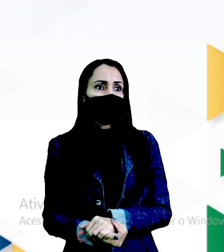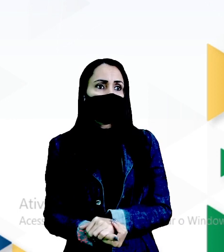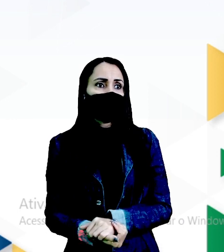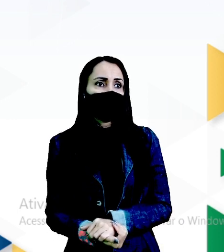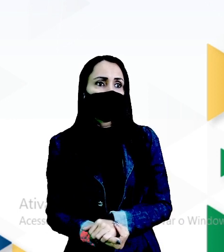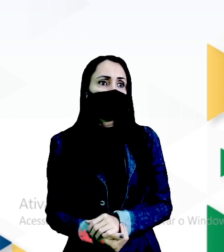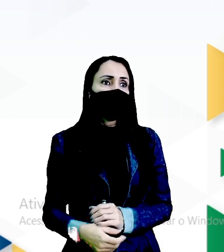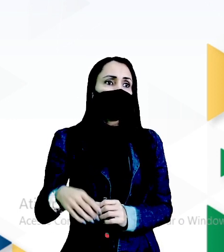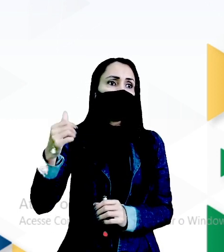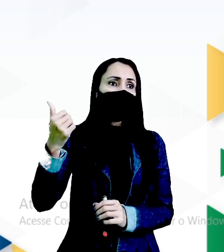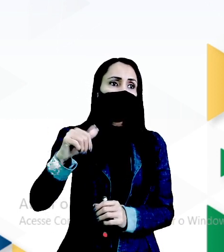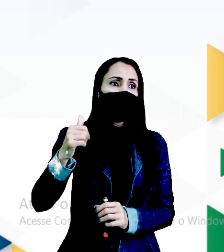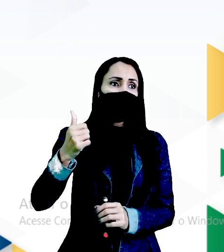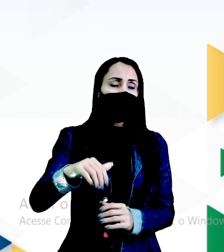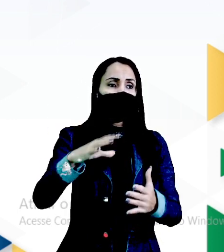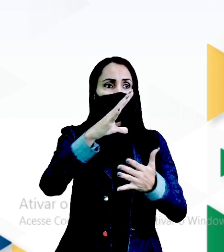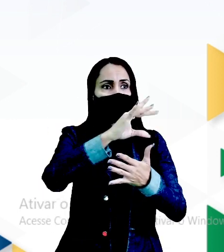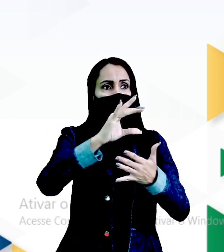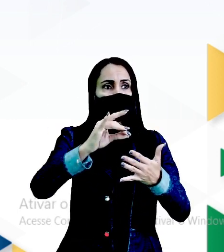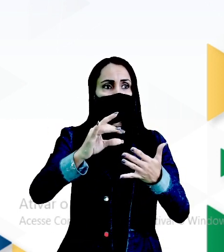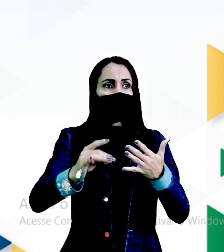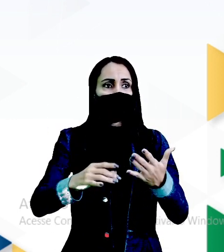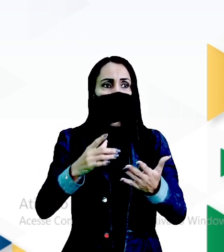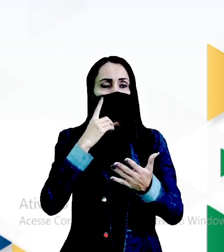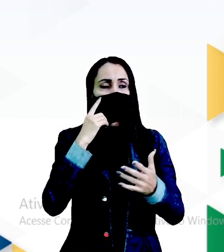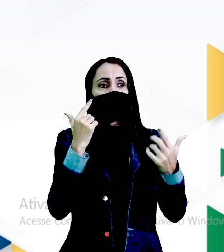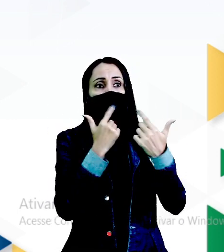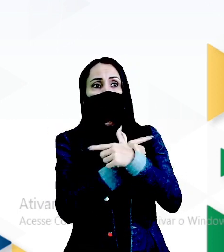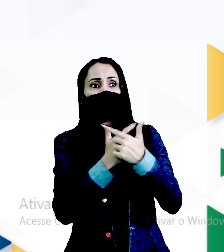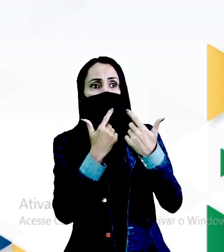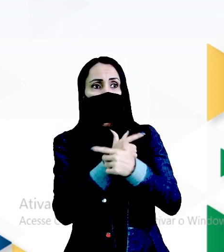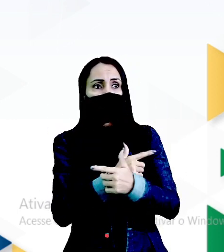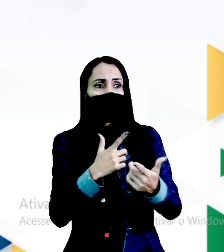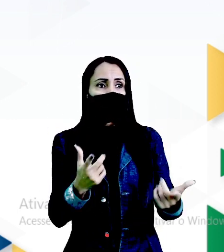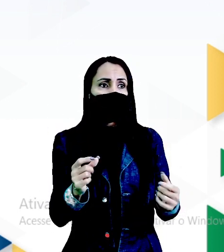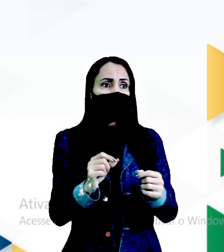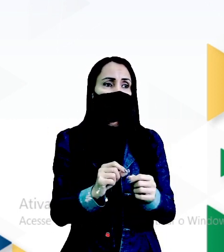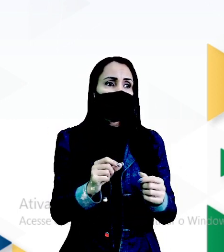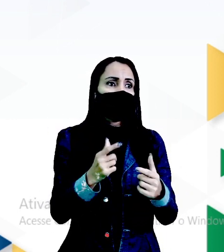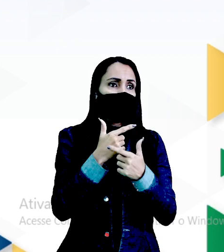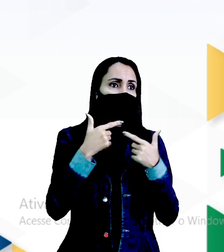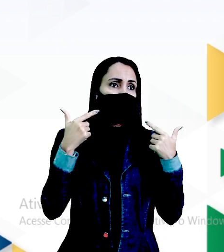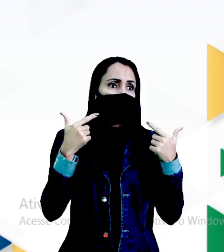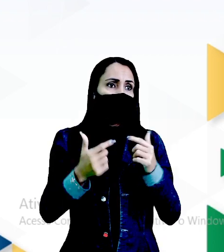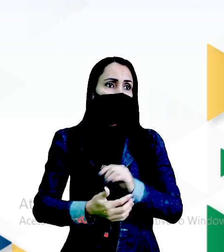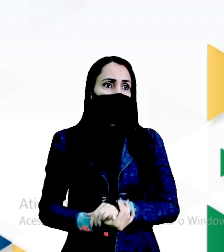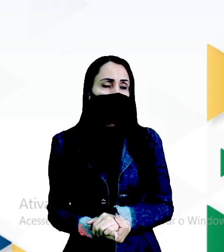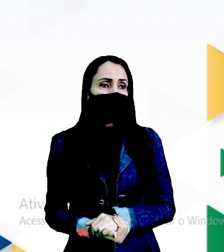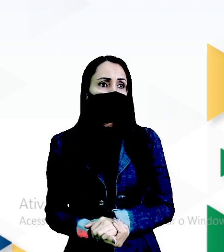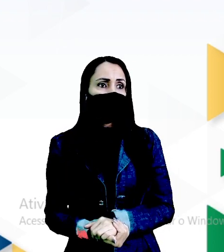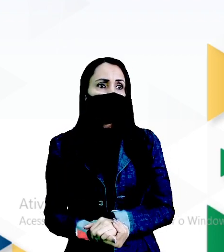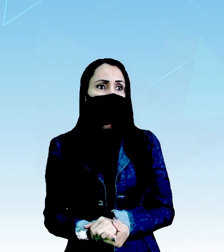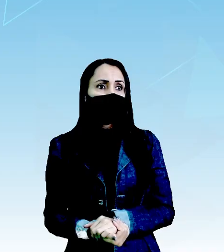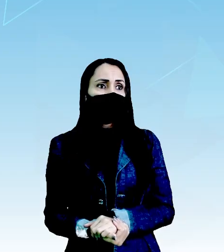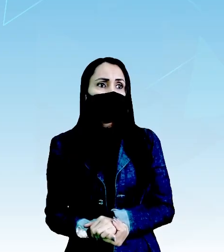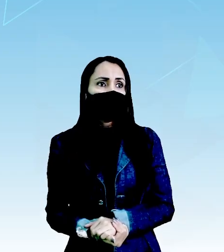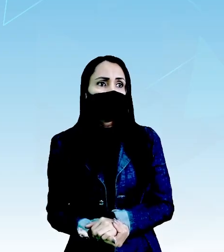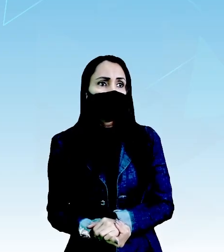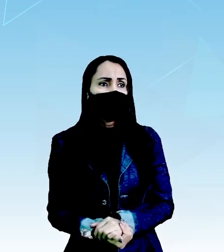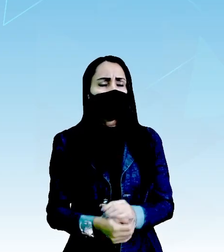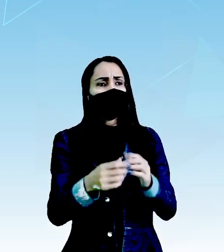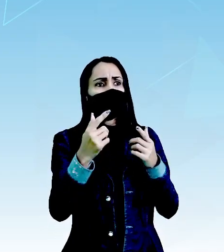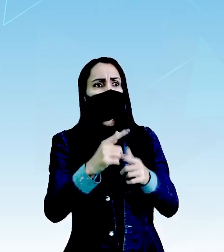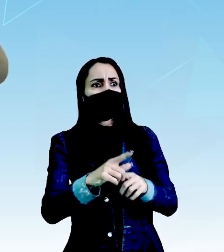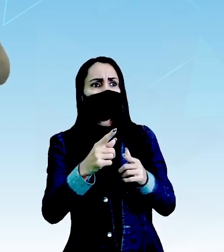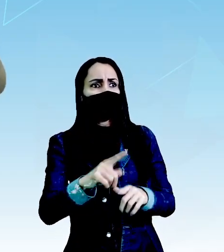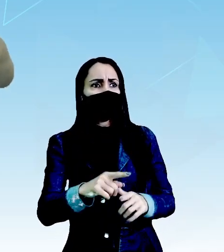analisando outros elementos que provocam o humor e que fazem o riso à piada. Vejam só, provocar o riso, o